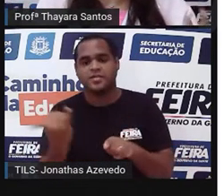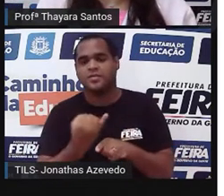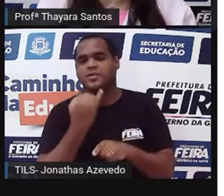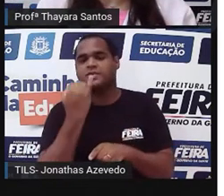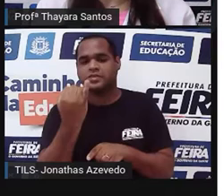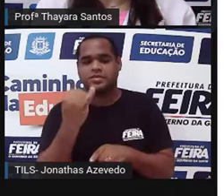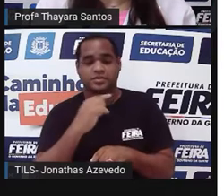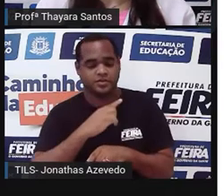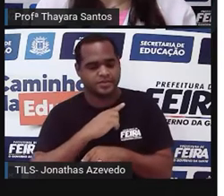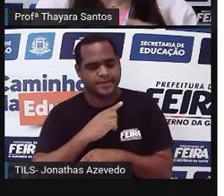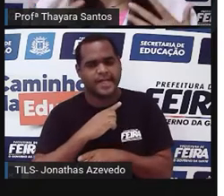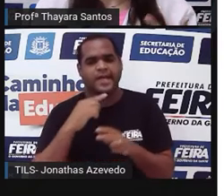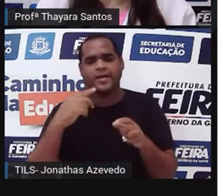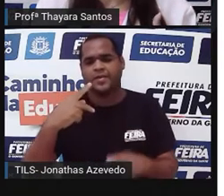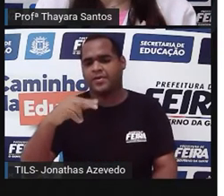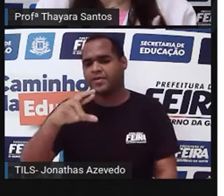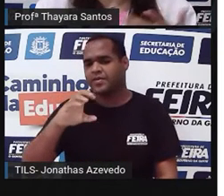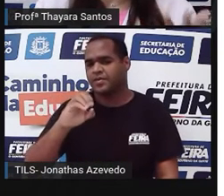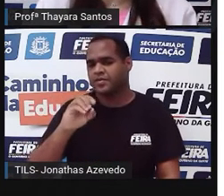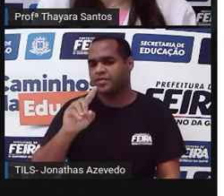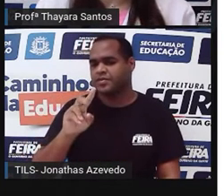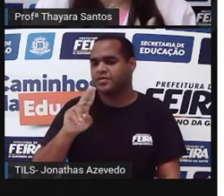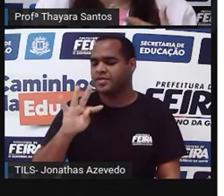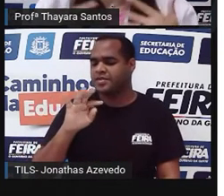produtividade primária, o que é isso? A quantidade